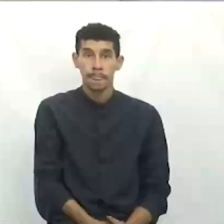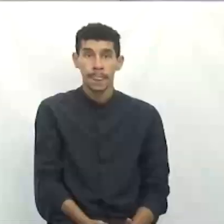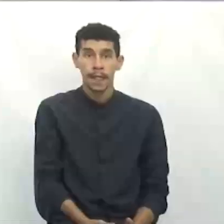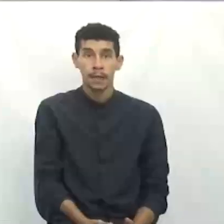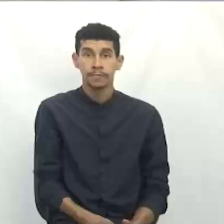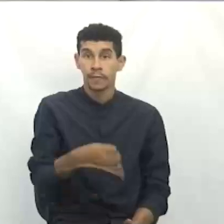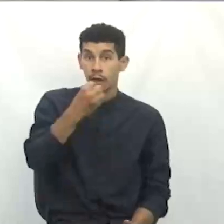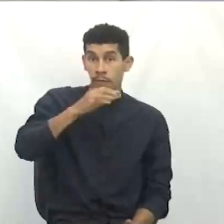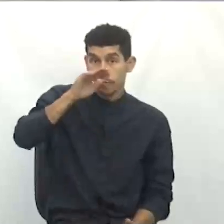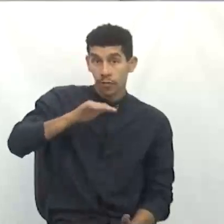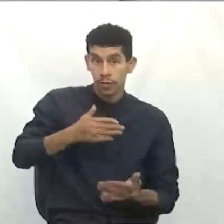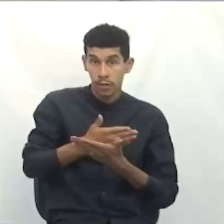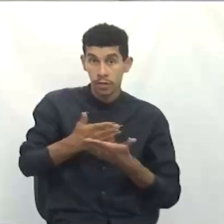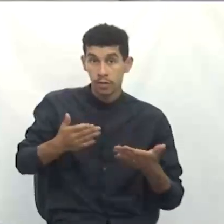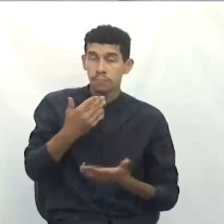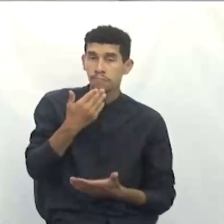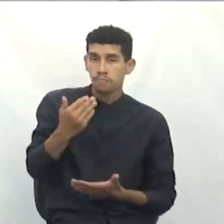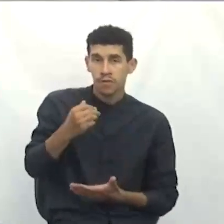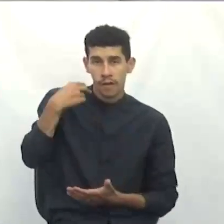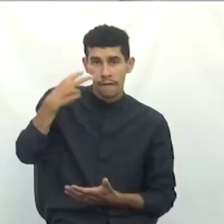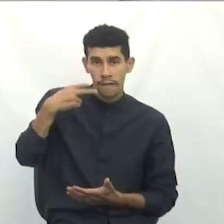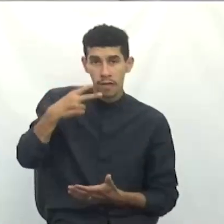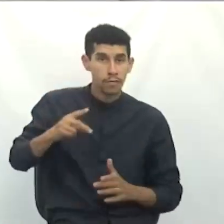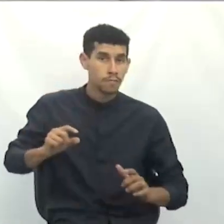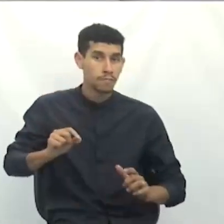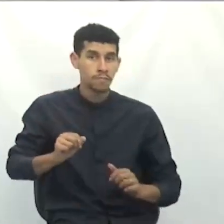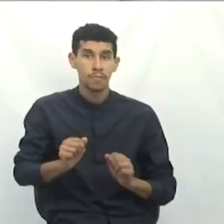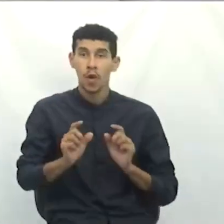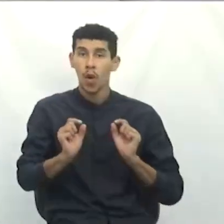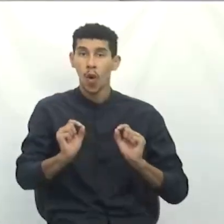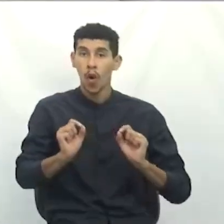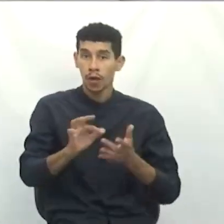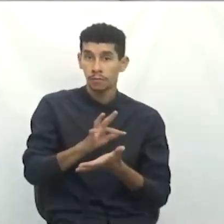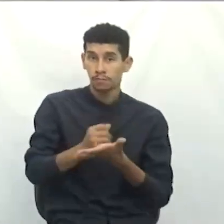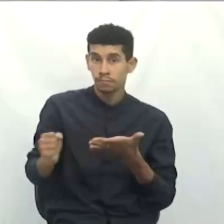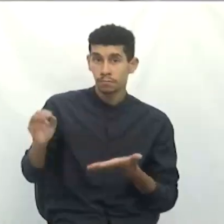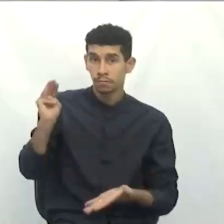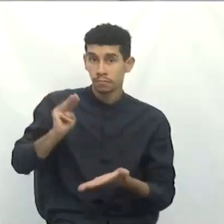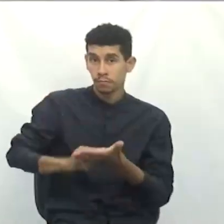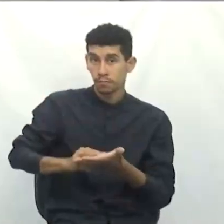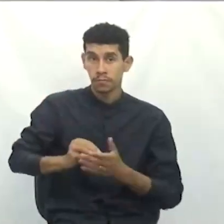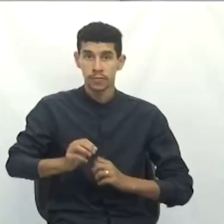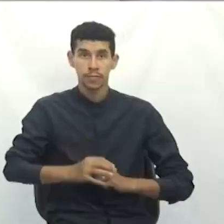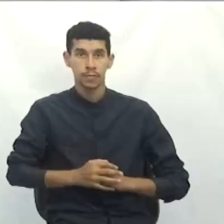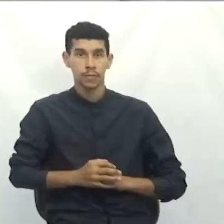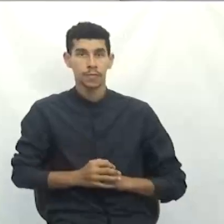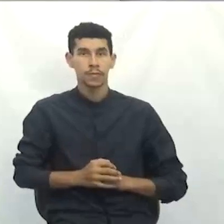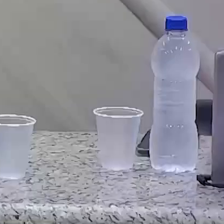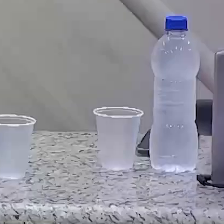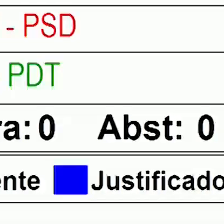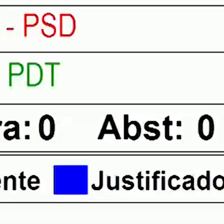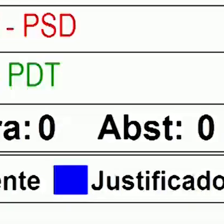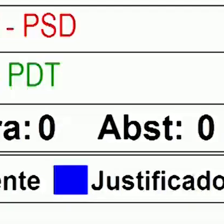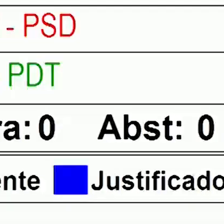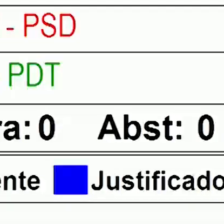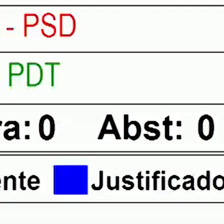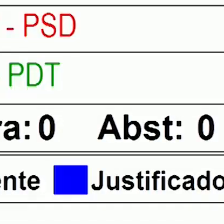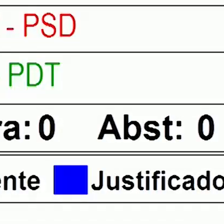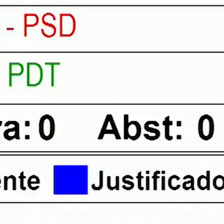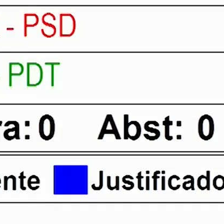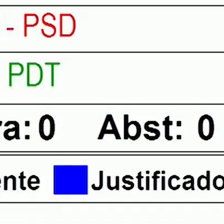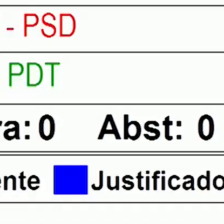Boa tarde a todos, solicito aos senhores vereadores e vereadoras que façam a confirmação do quórum, havendo o quórum